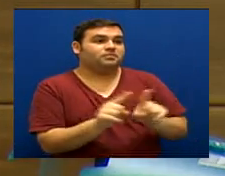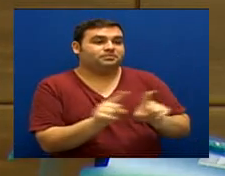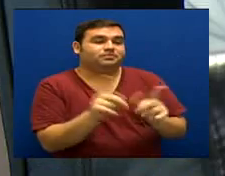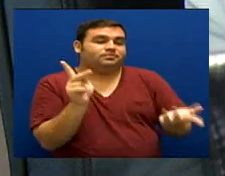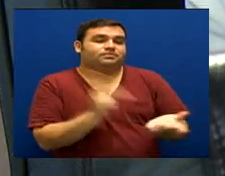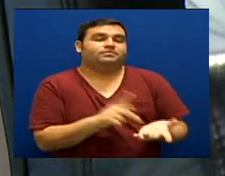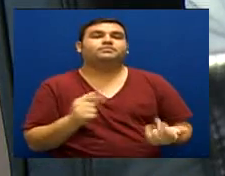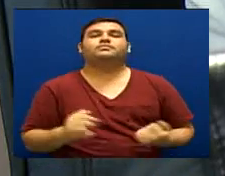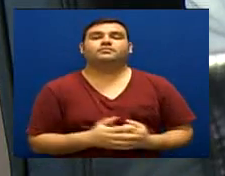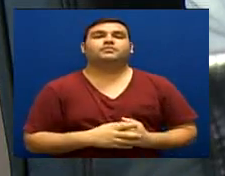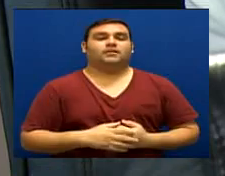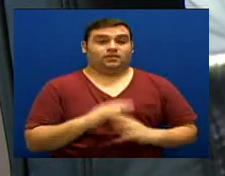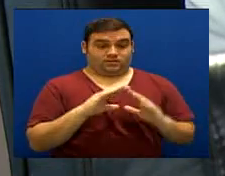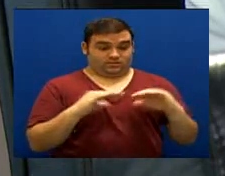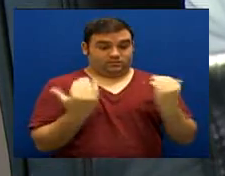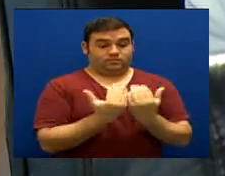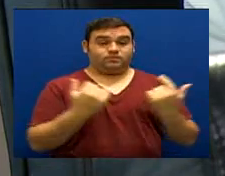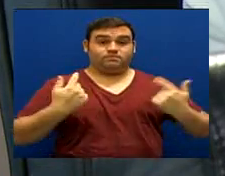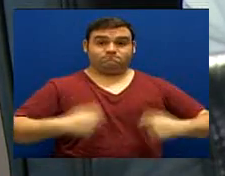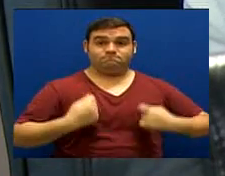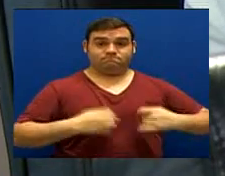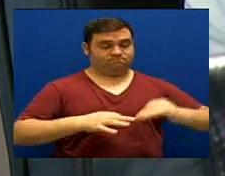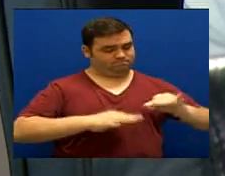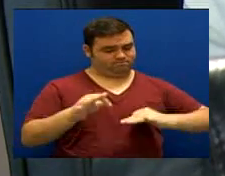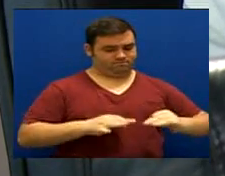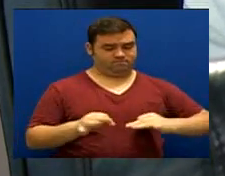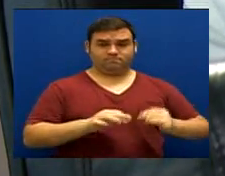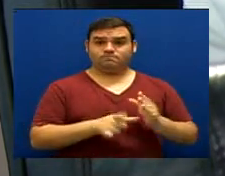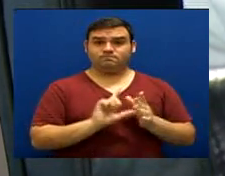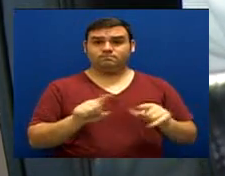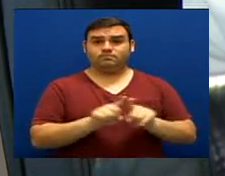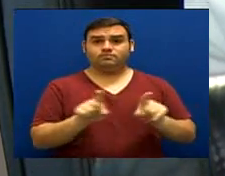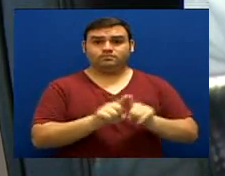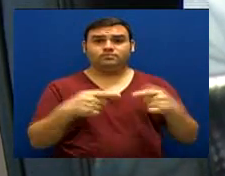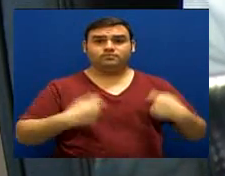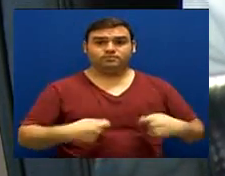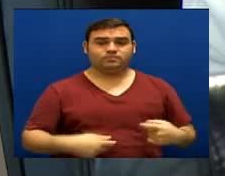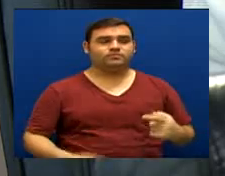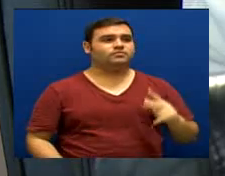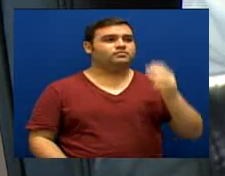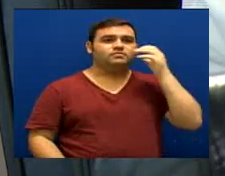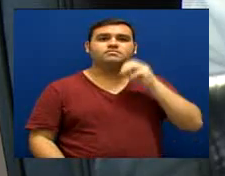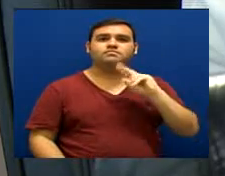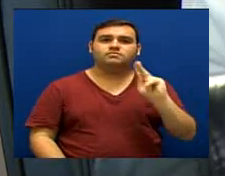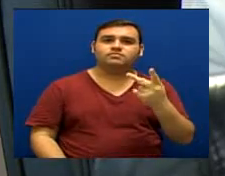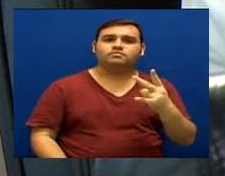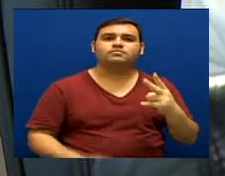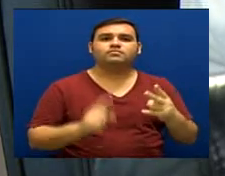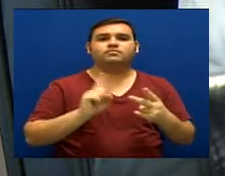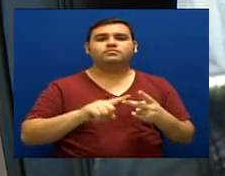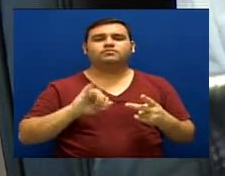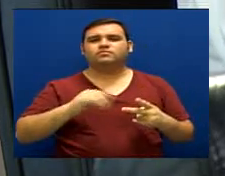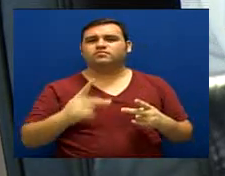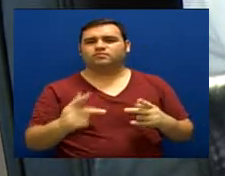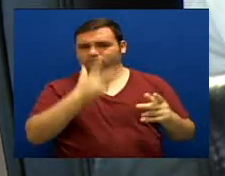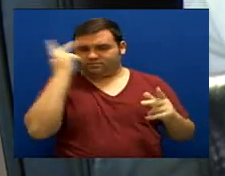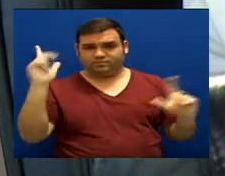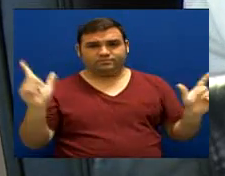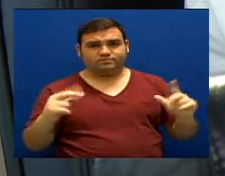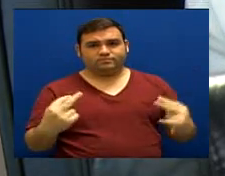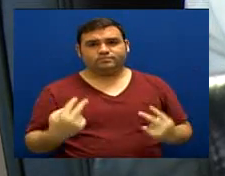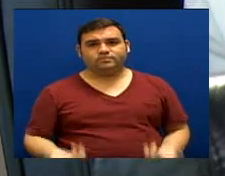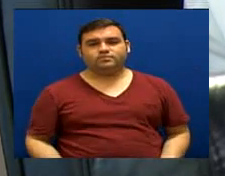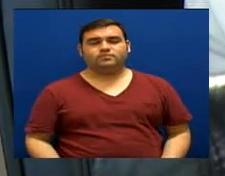esse a câmara tem que estar preparada da pele diz pra isso o jogador útil o vereador já peguei no já se se